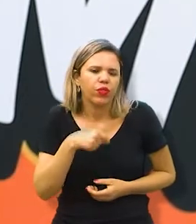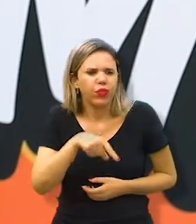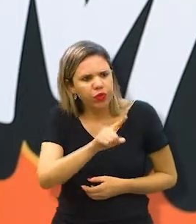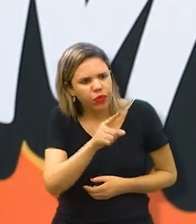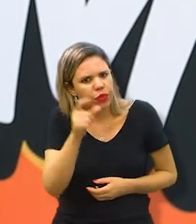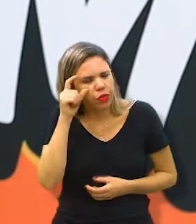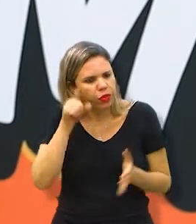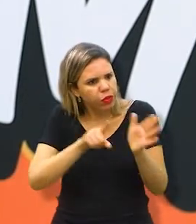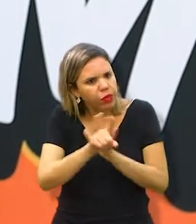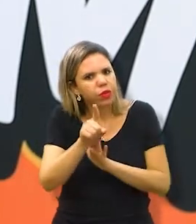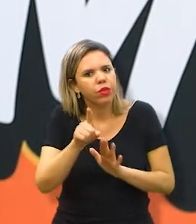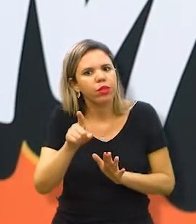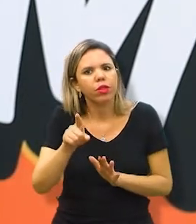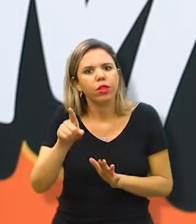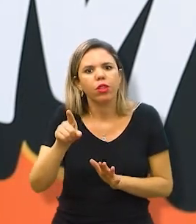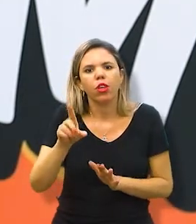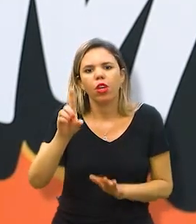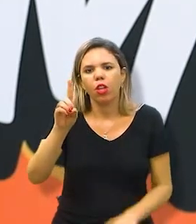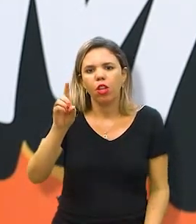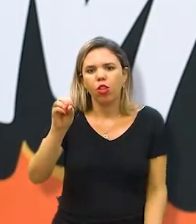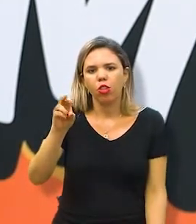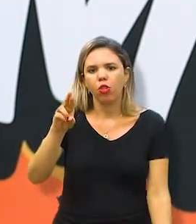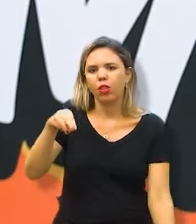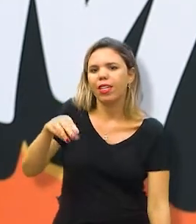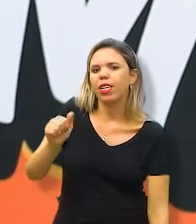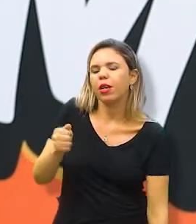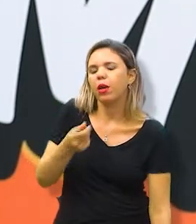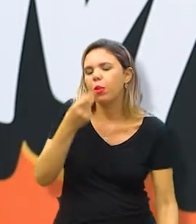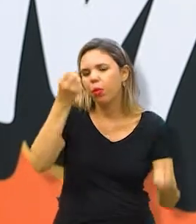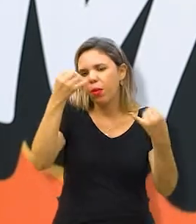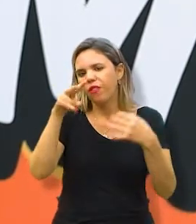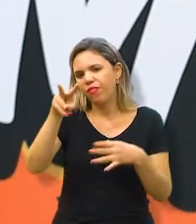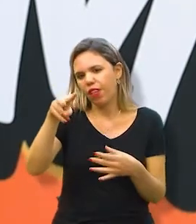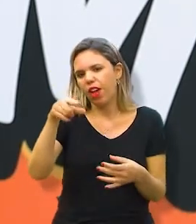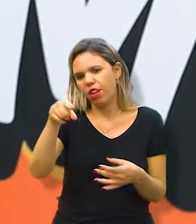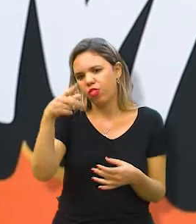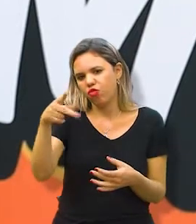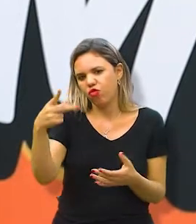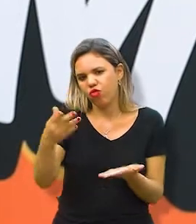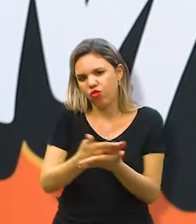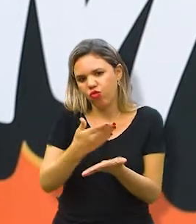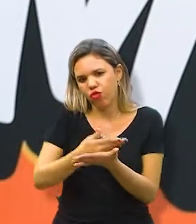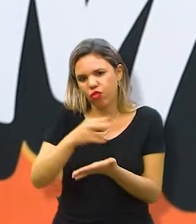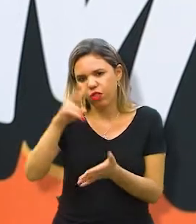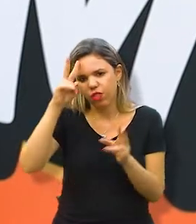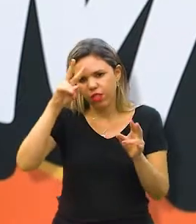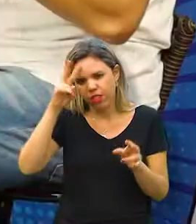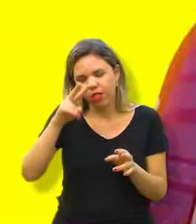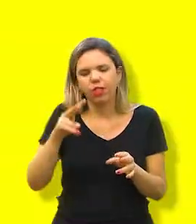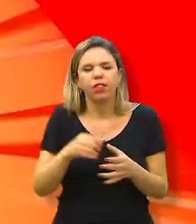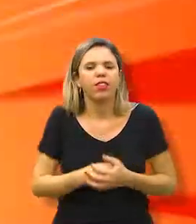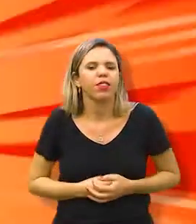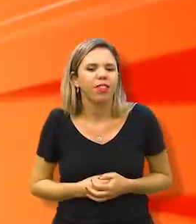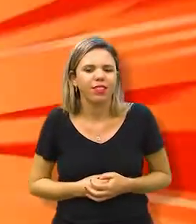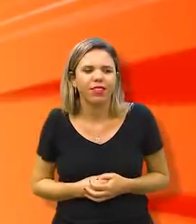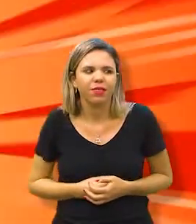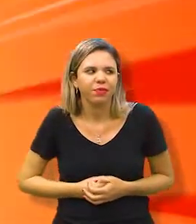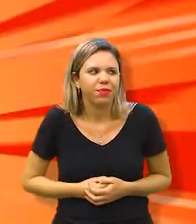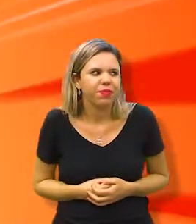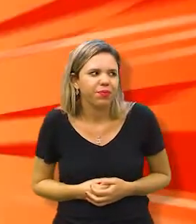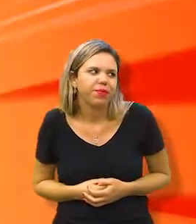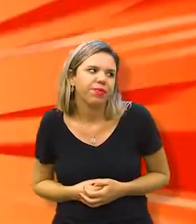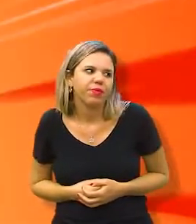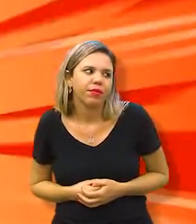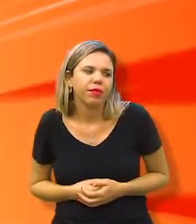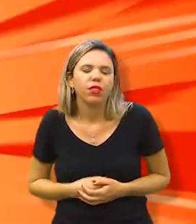vai, Michel, pergunta sobre o dorama, né, dela. Então fala sobre o seu dorama. Conta aí pra gente a sinopse. Bom,